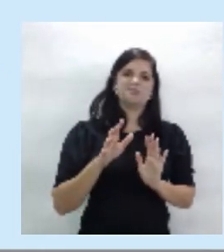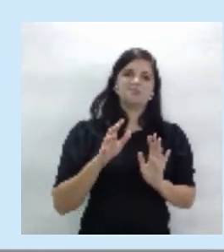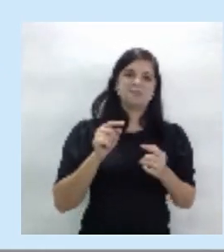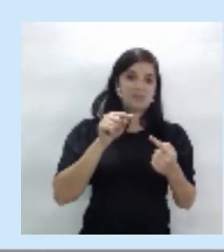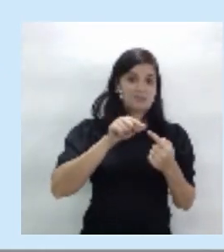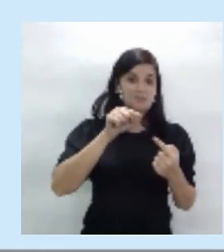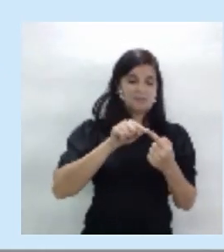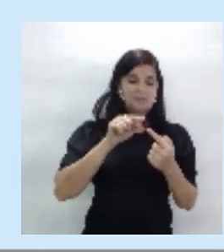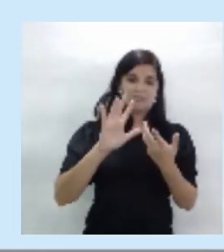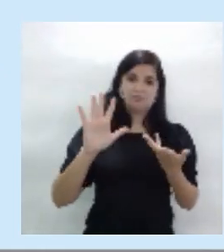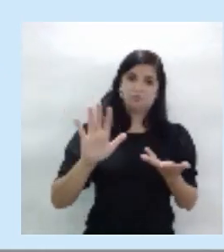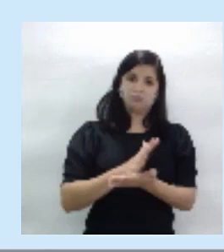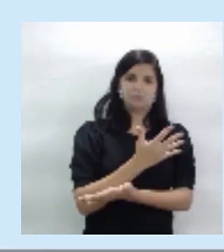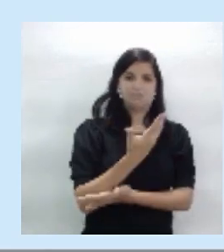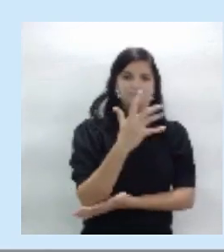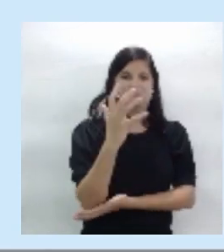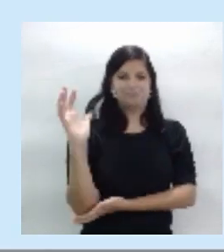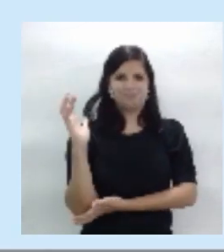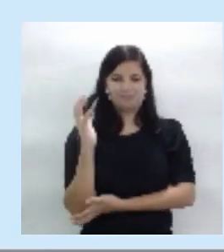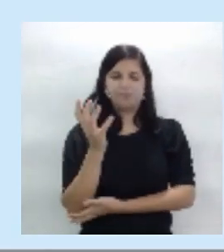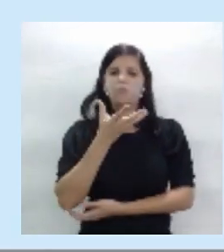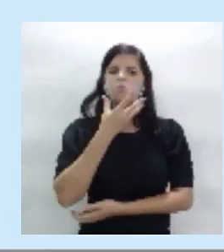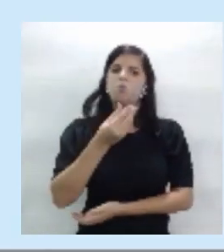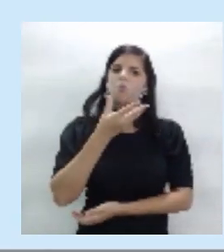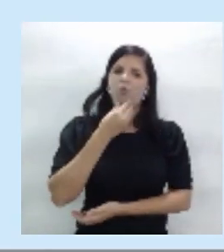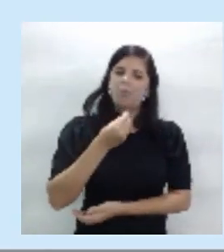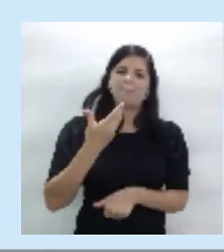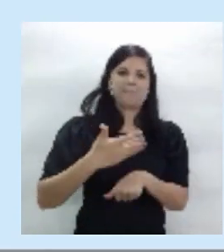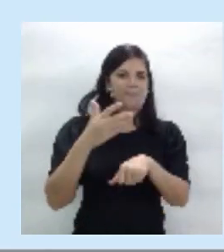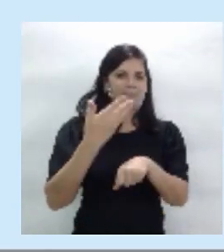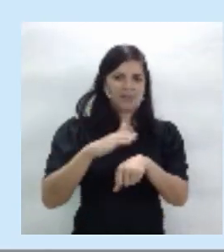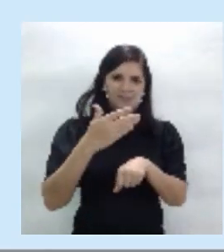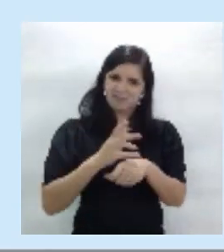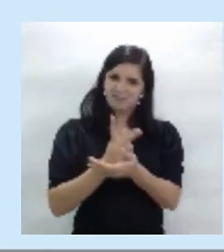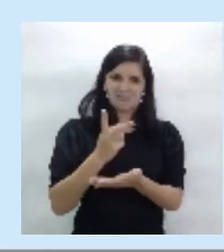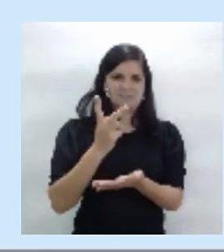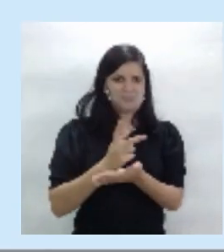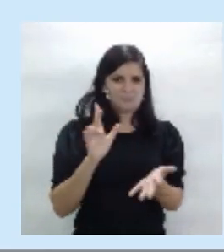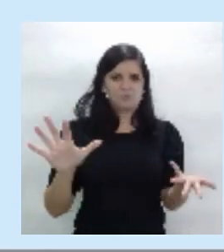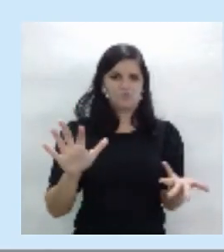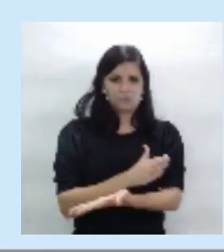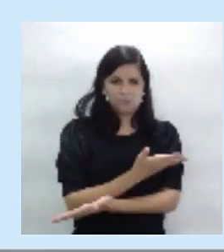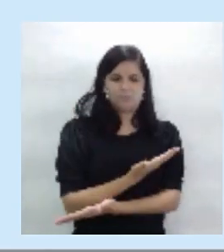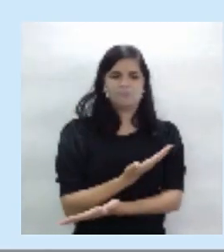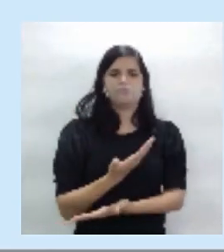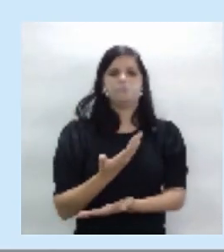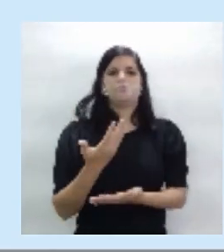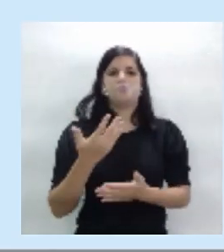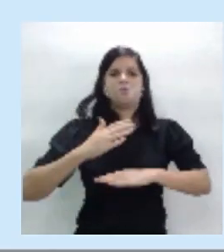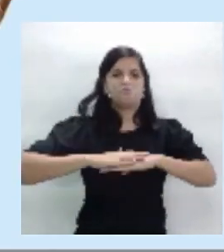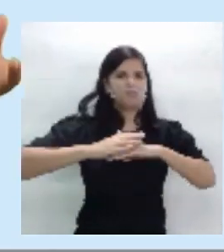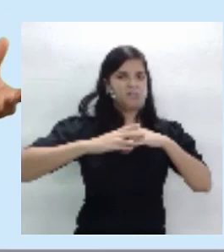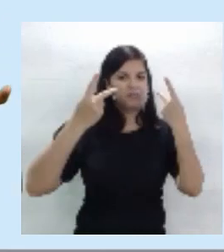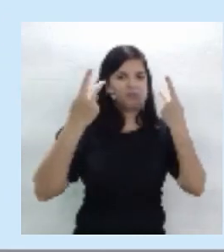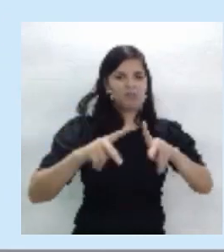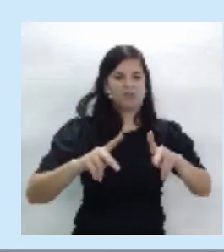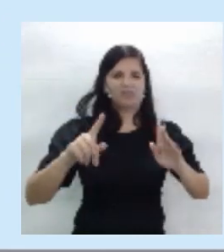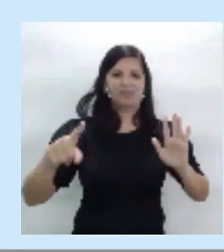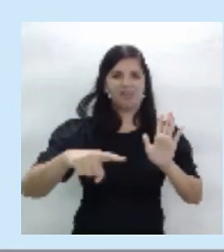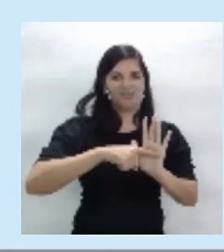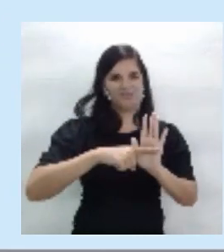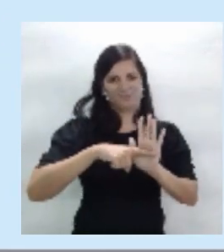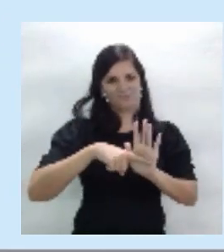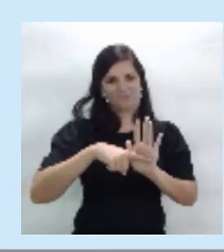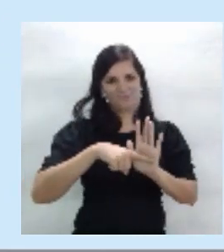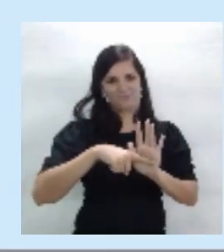questão do desmatamento. Então, o homem, ele pratica o desmatamento, ele pratica essa ação negativa, muitas